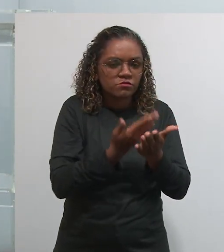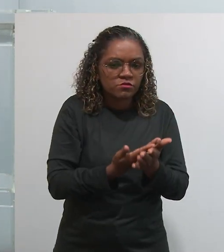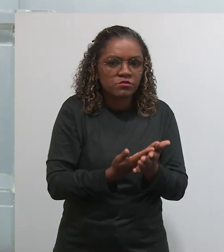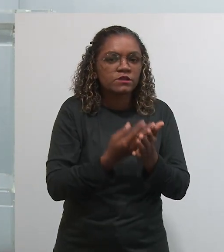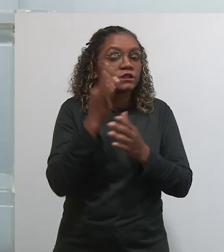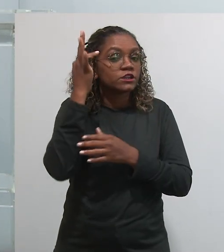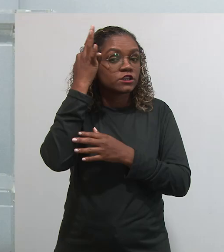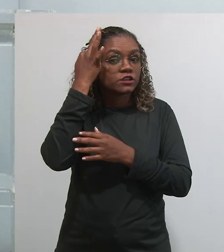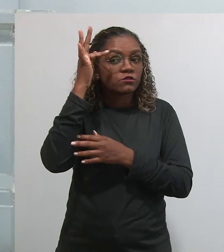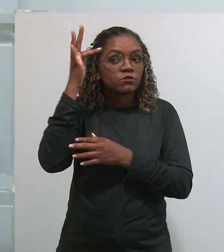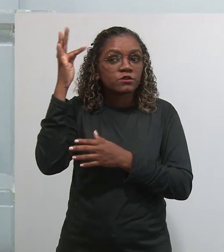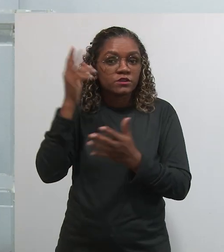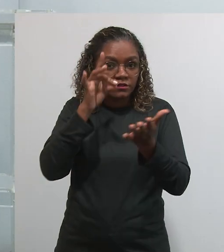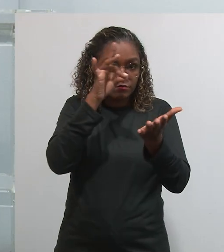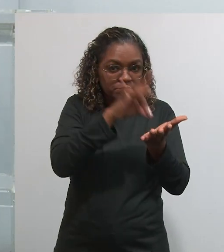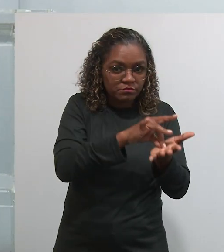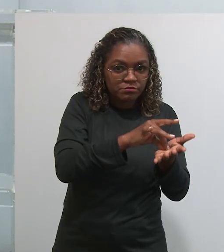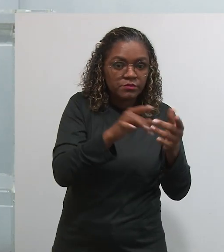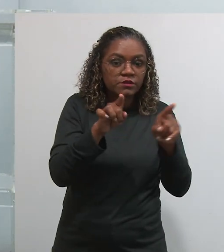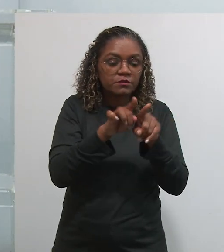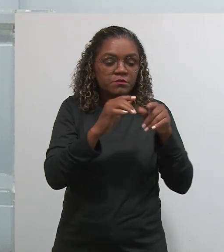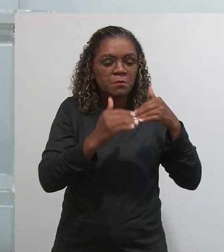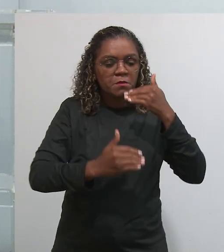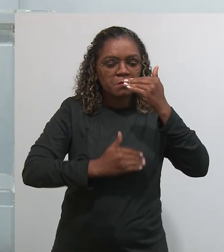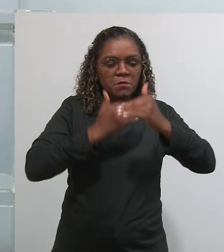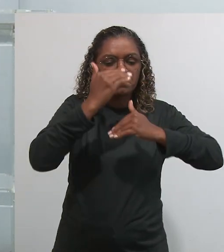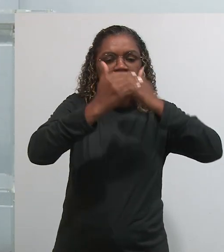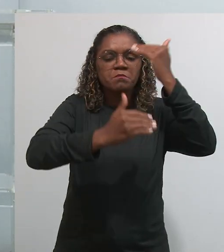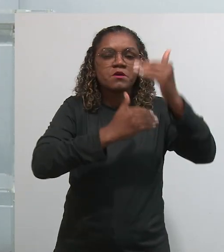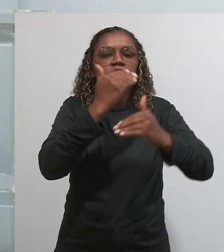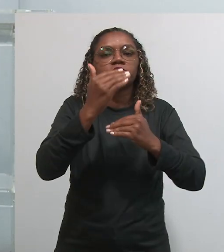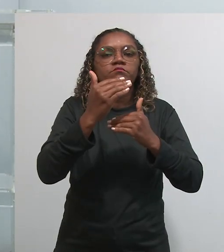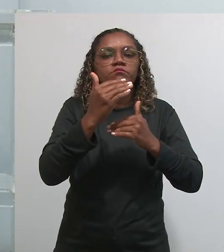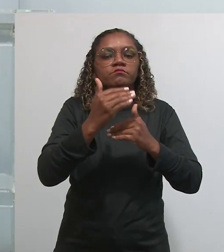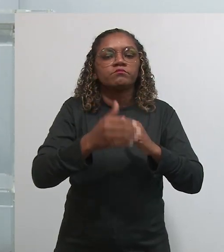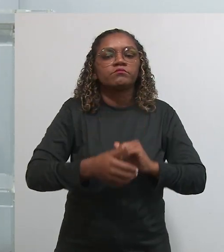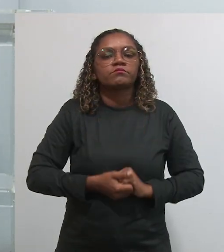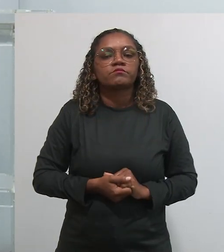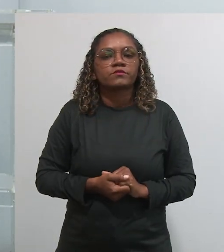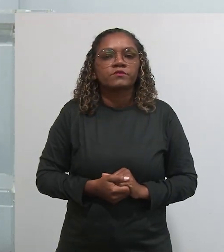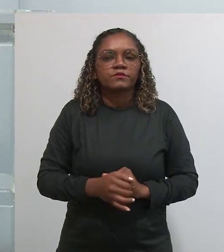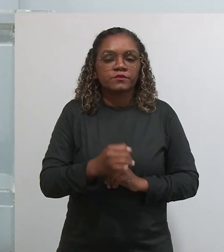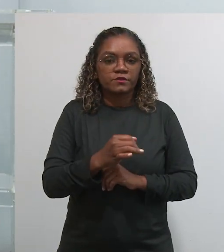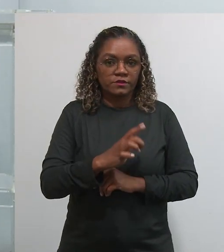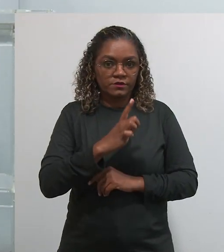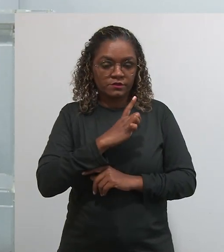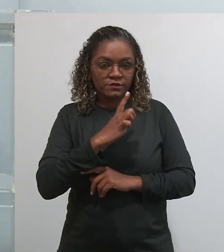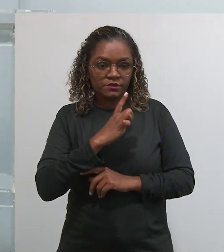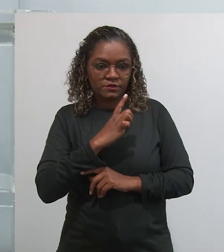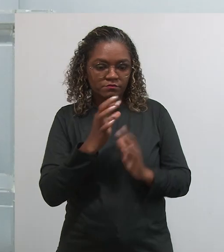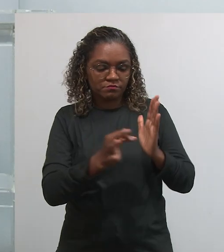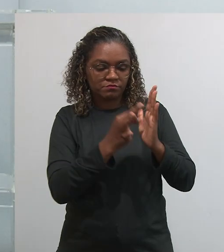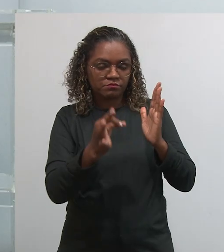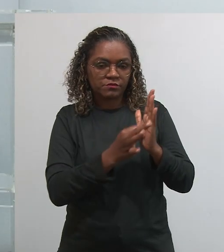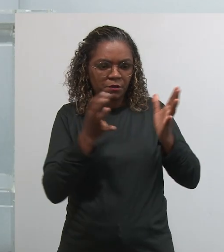por teorias, né, e passaram também por etapas de desenvolvimento. Então, quando você tem um senso